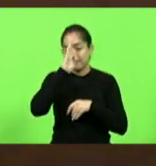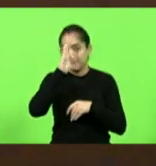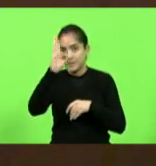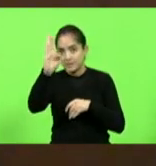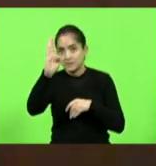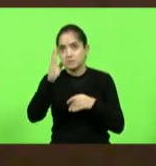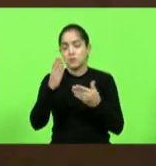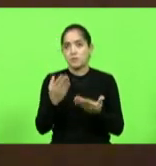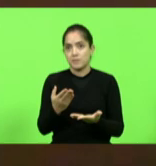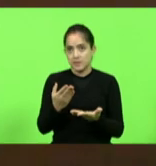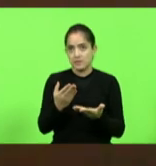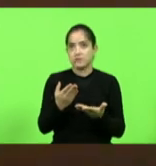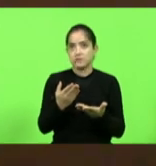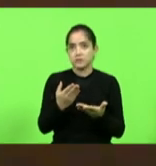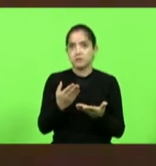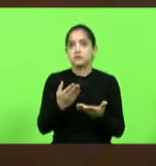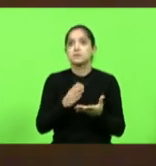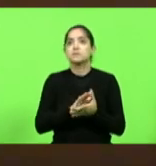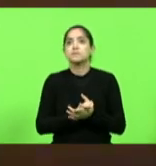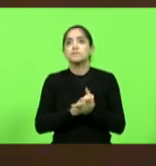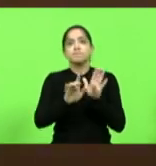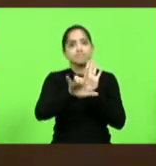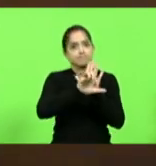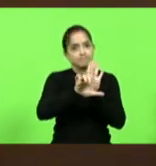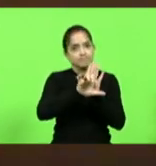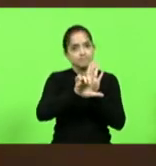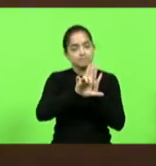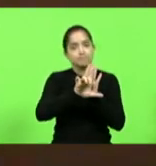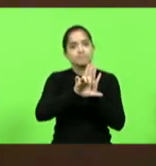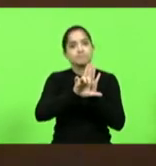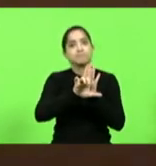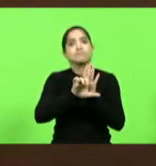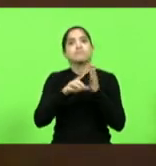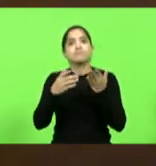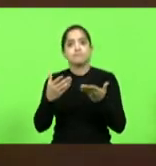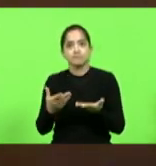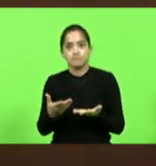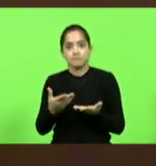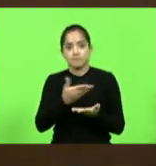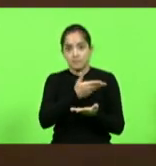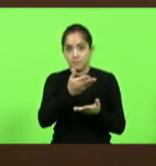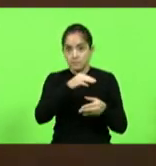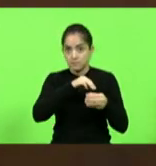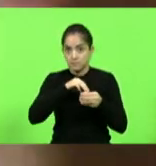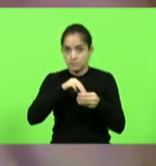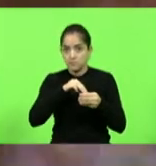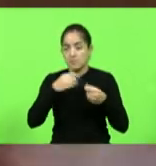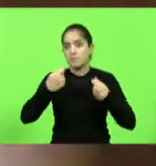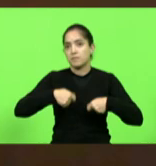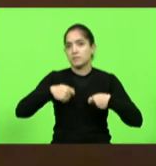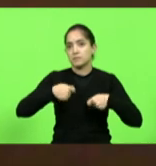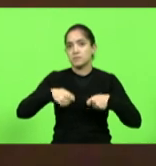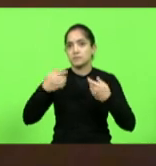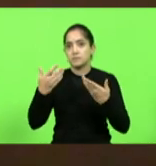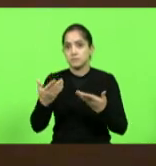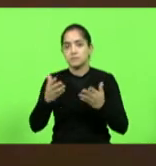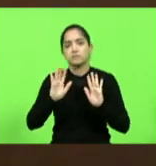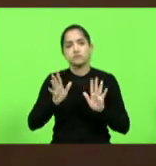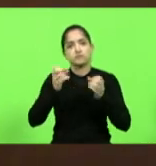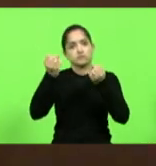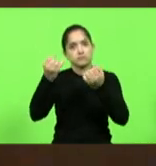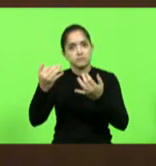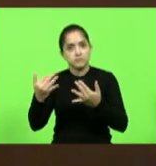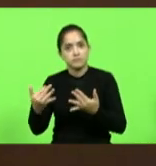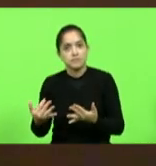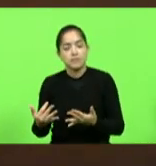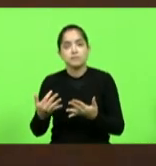na questão da legalidade dos atos públicos a esses municípios, é preciso, embora muito já se tenha dito a